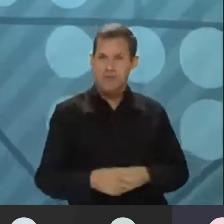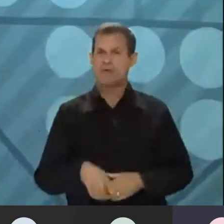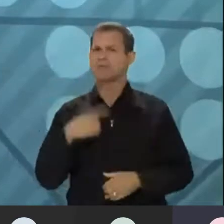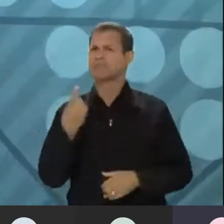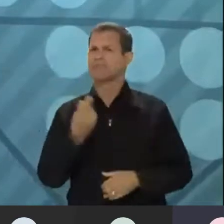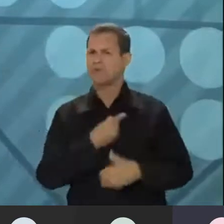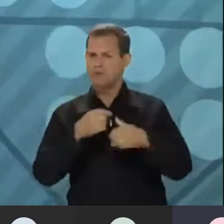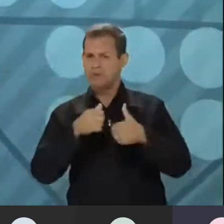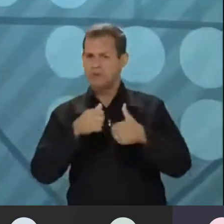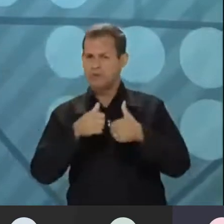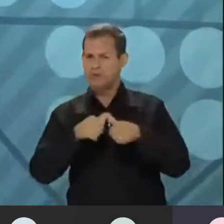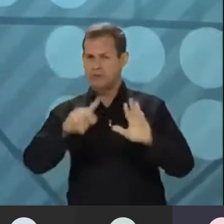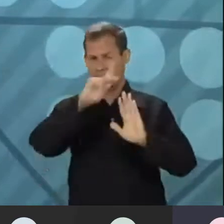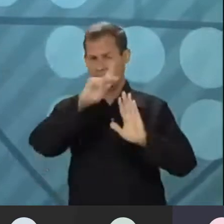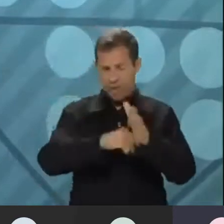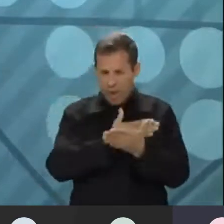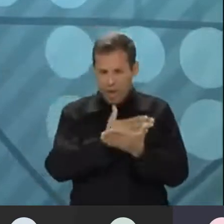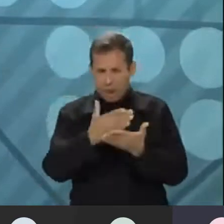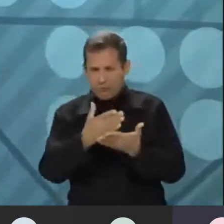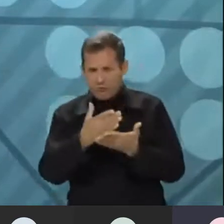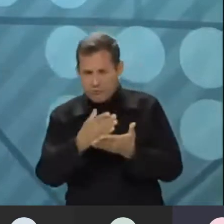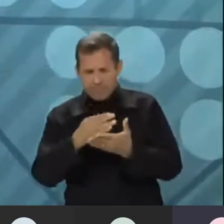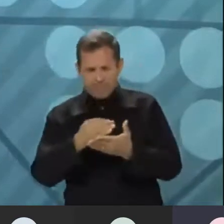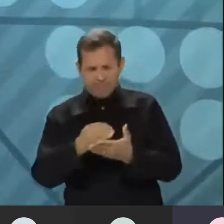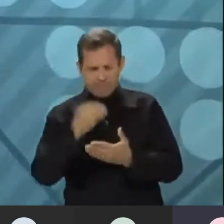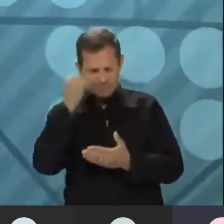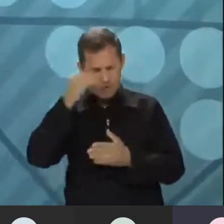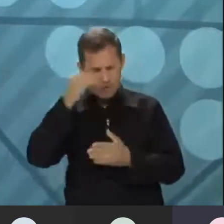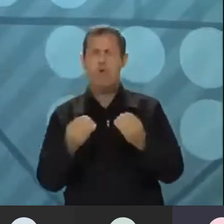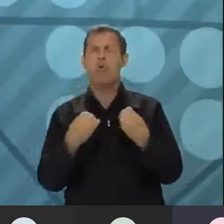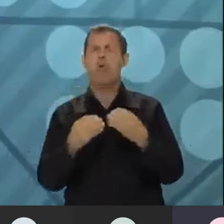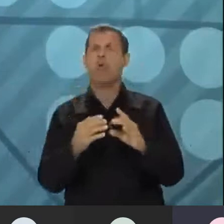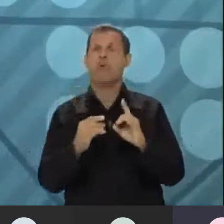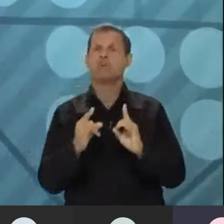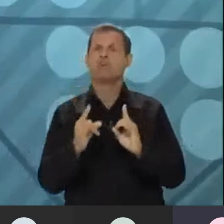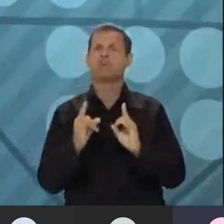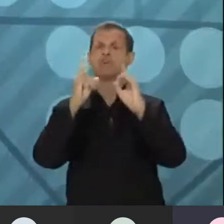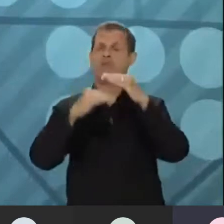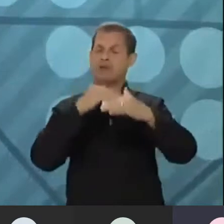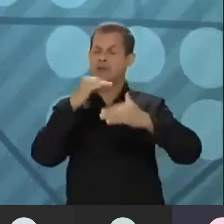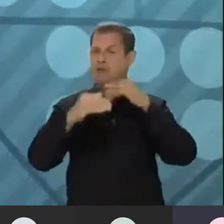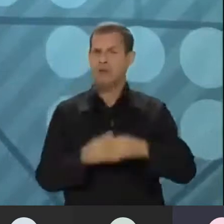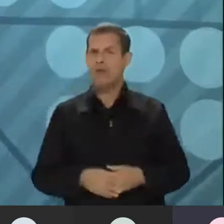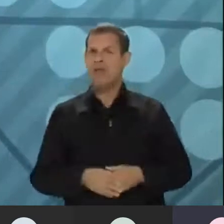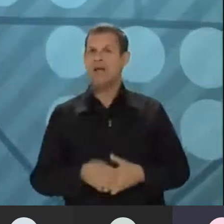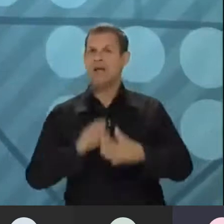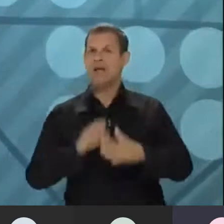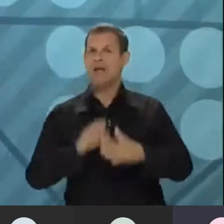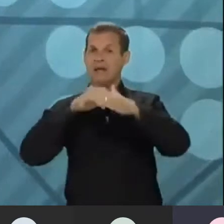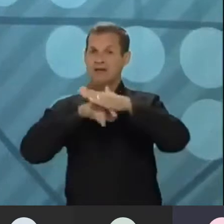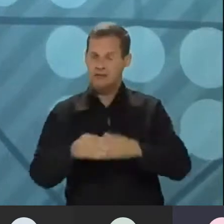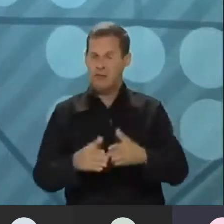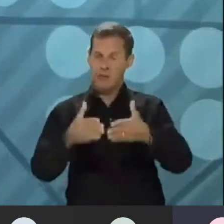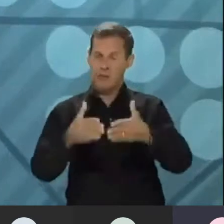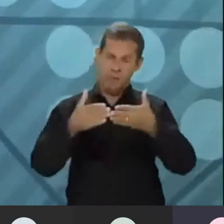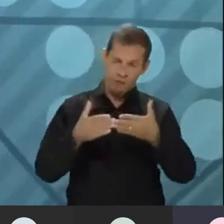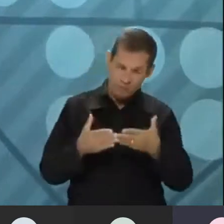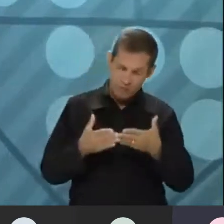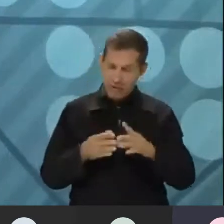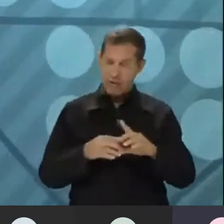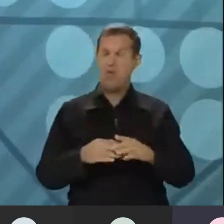né, desse local onde nós estamos projetando e começar a pensar como que a edificação vai desempenhar as suas funções para